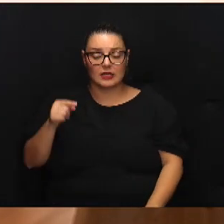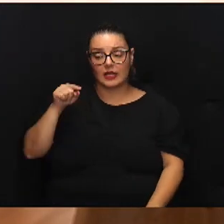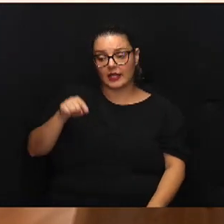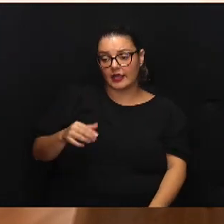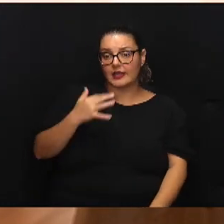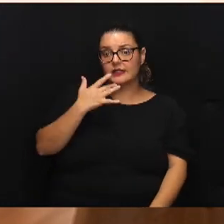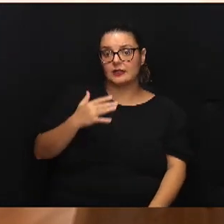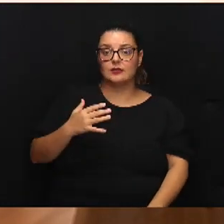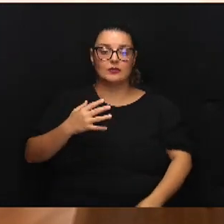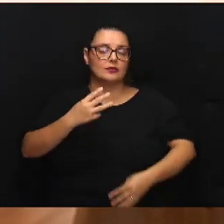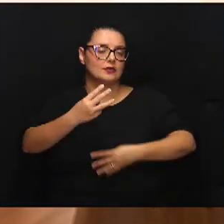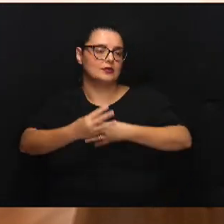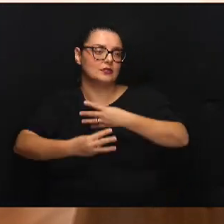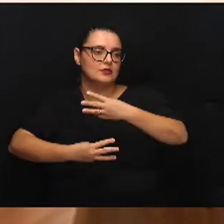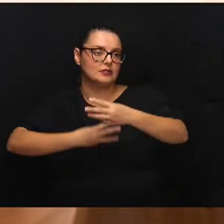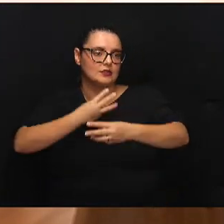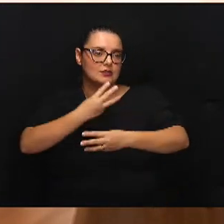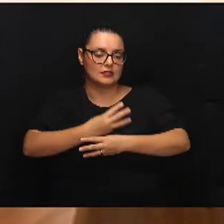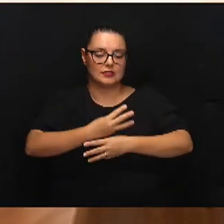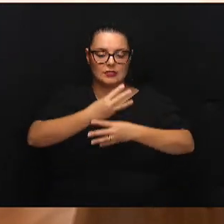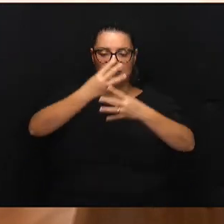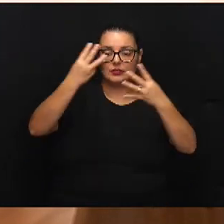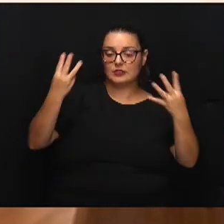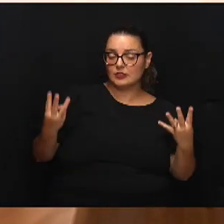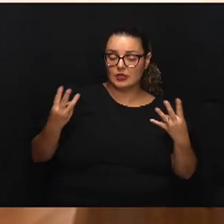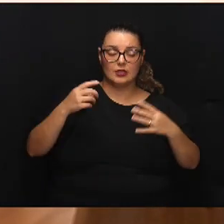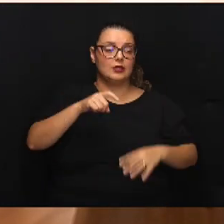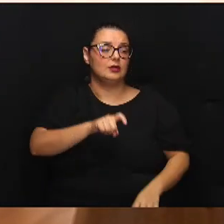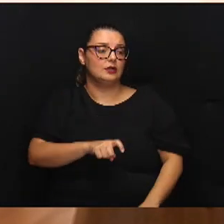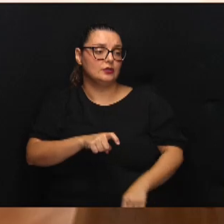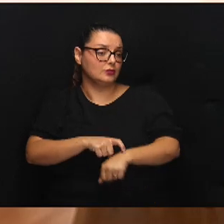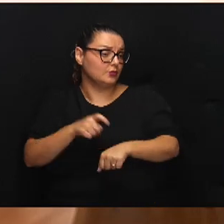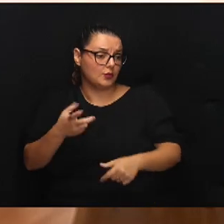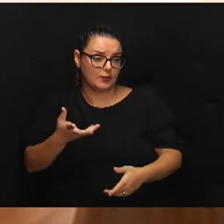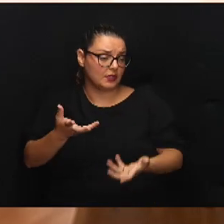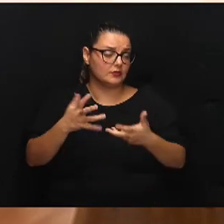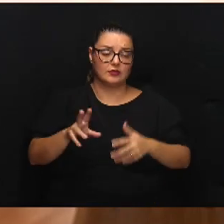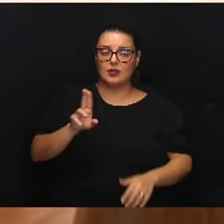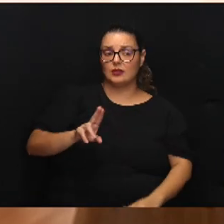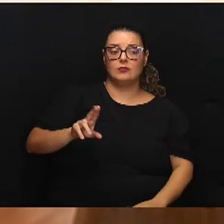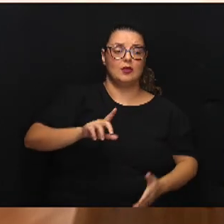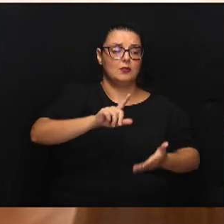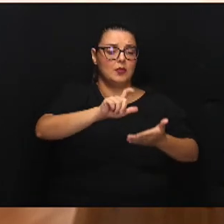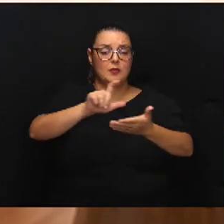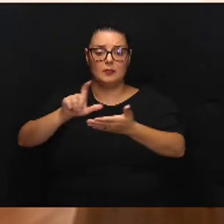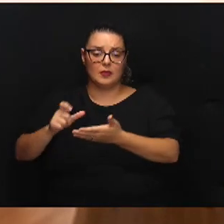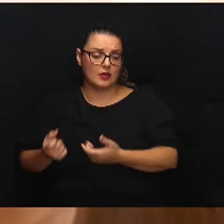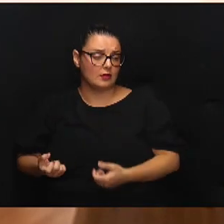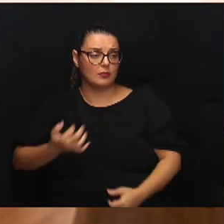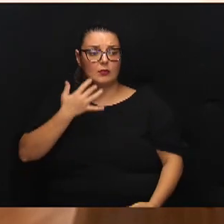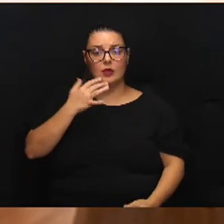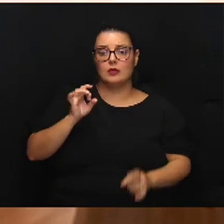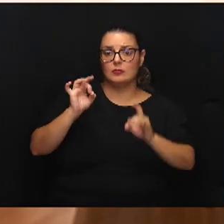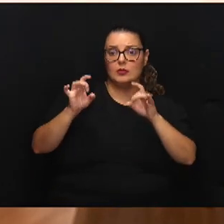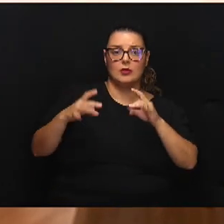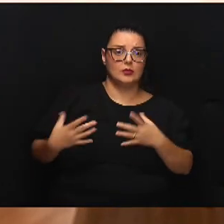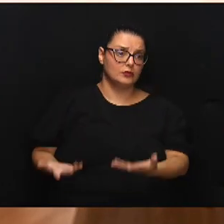da estação, essa é a cor do momento, eu quero usar. Todo mundo tá tirando foto com uma cor específica